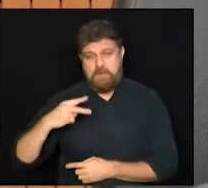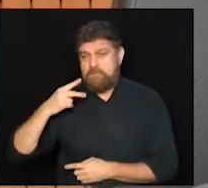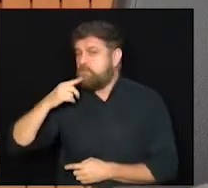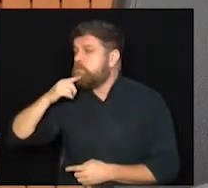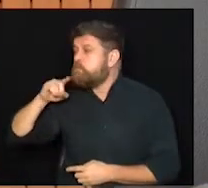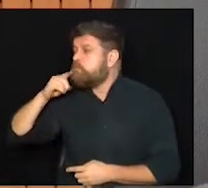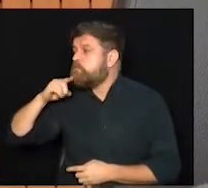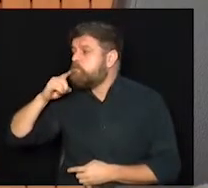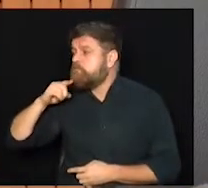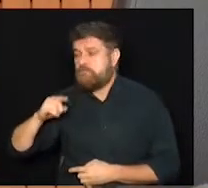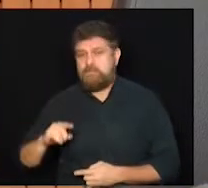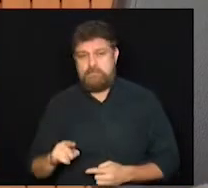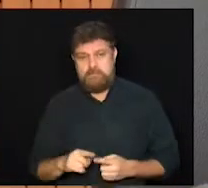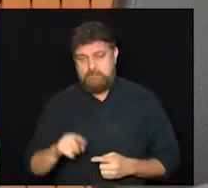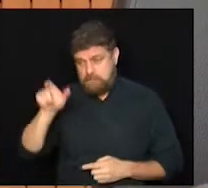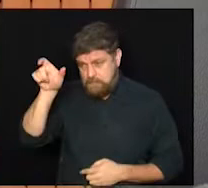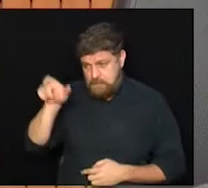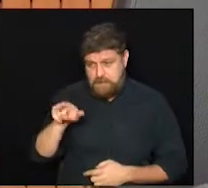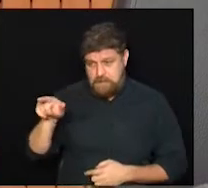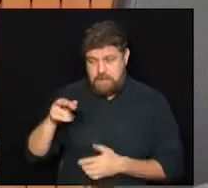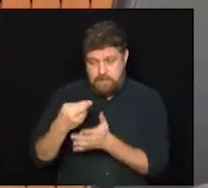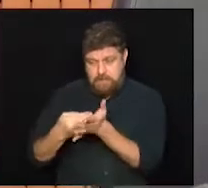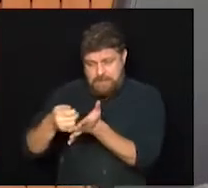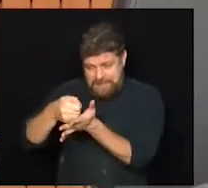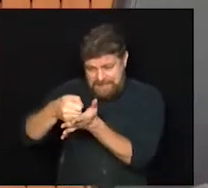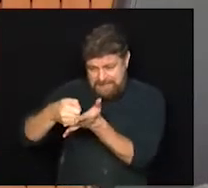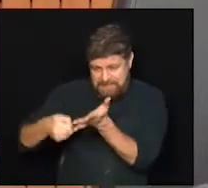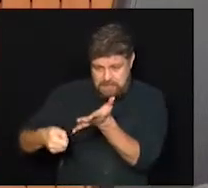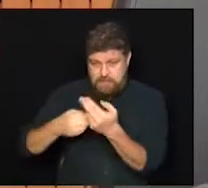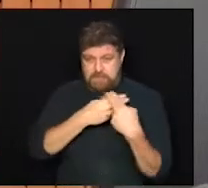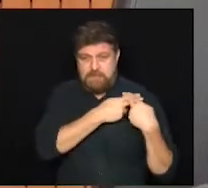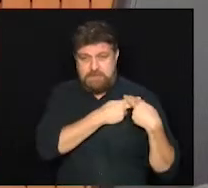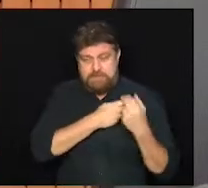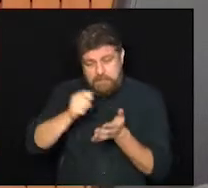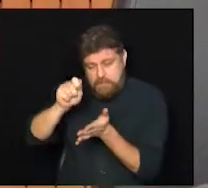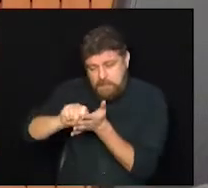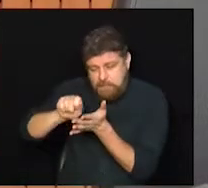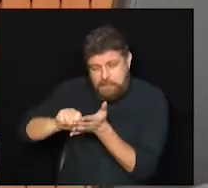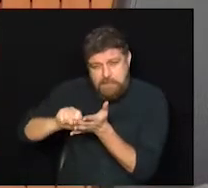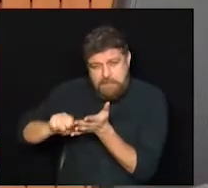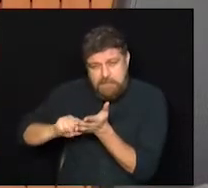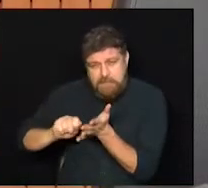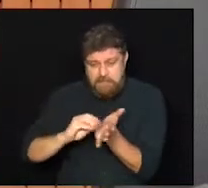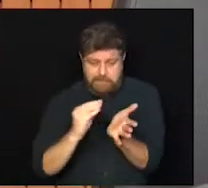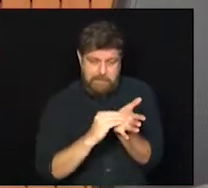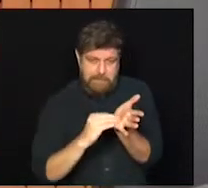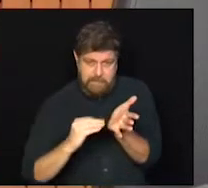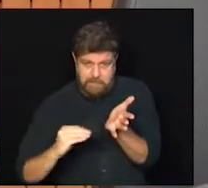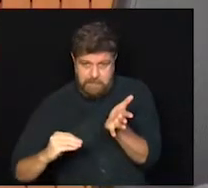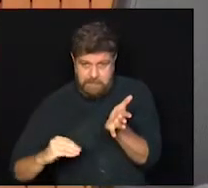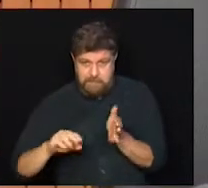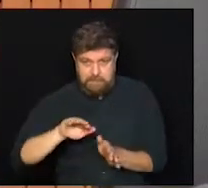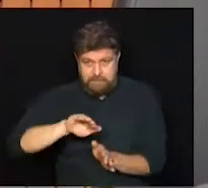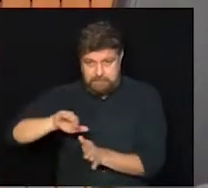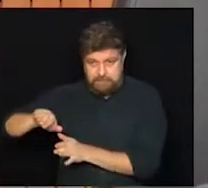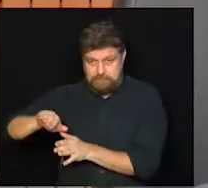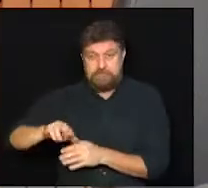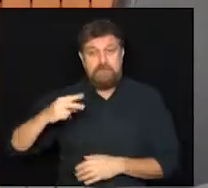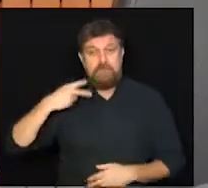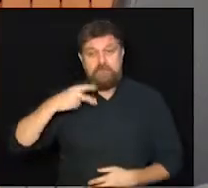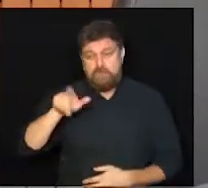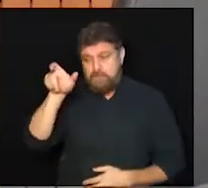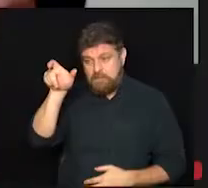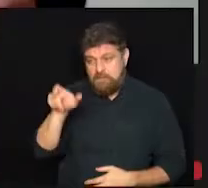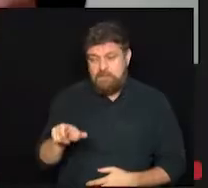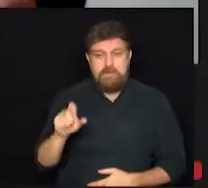Magoga, que é inclusive o relator da Comissão de Estudos, o vereador Cecílio Santos, né, que